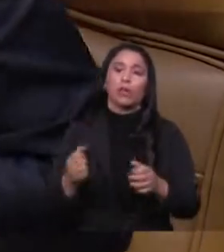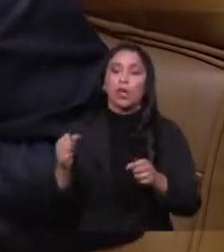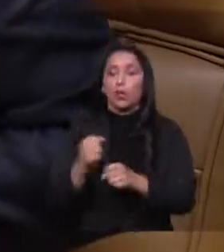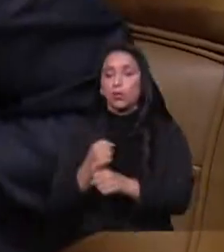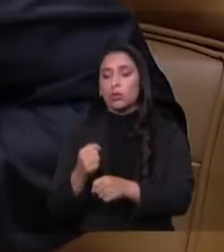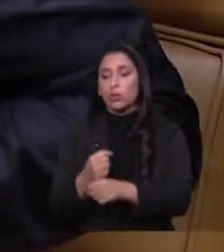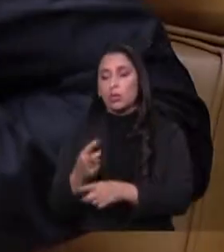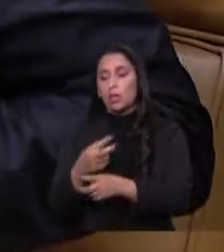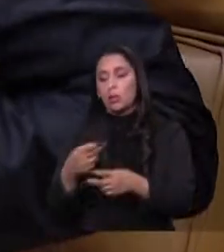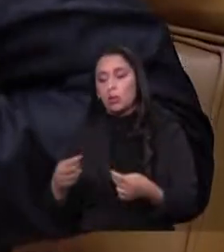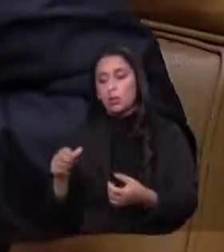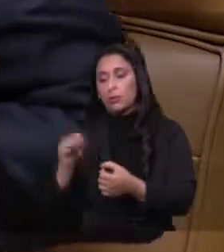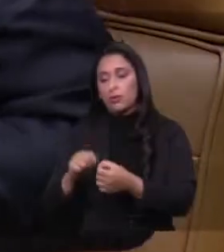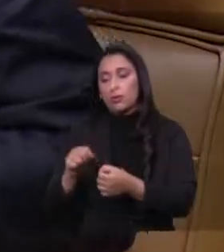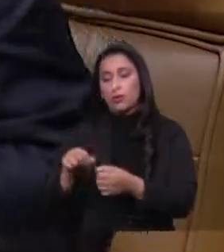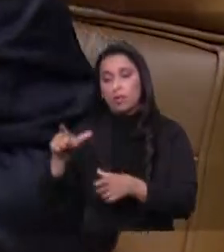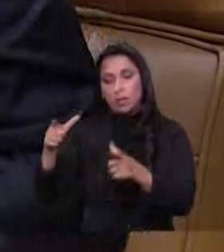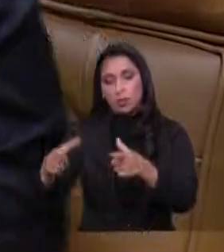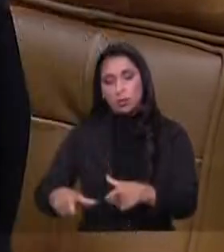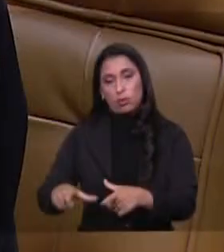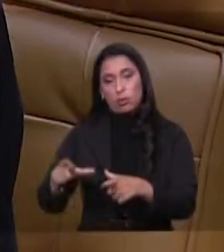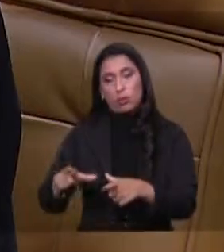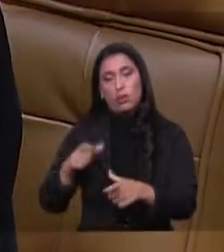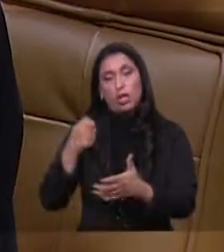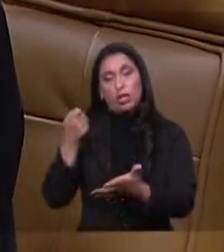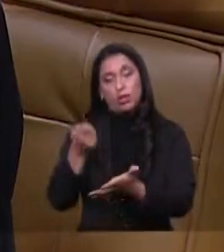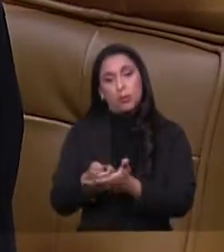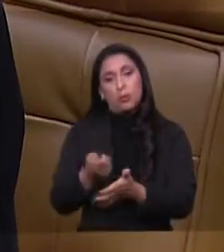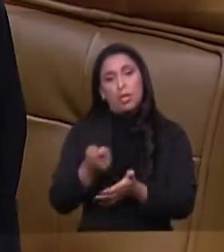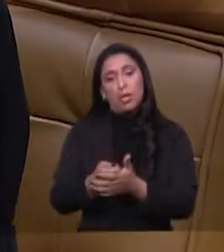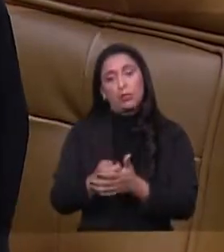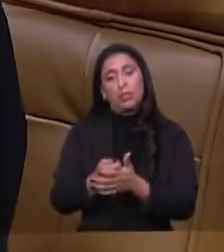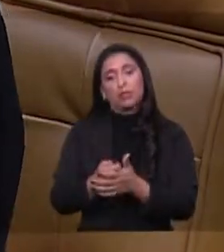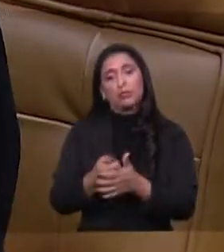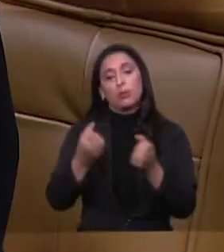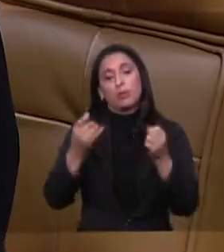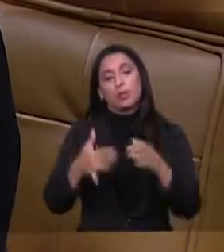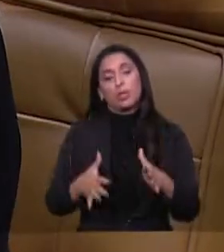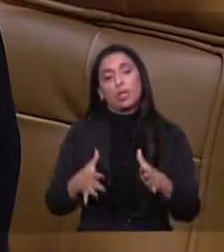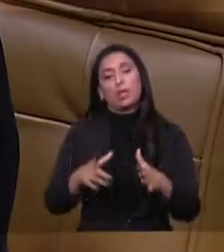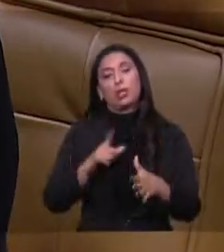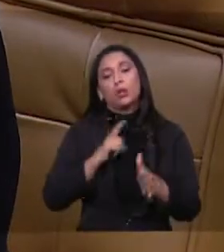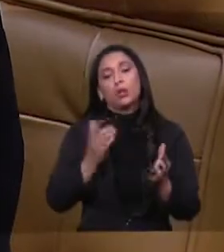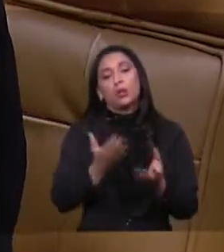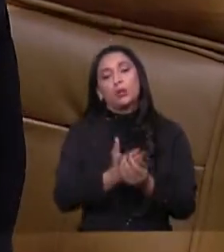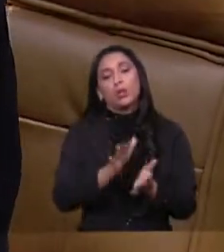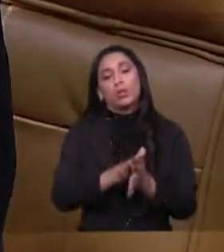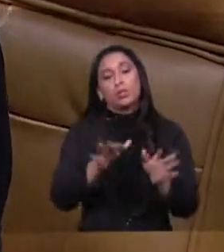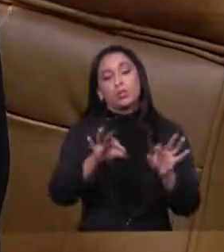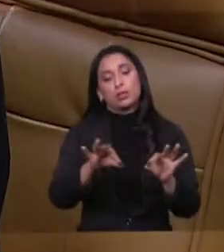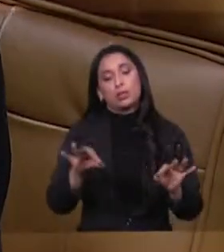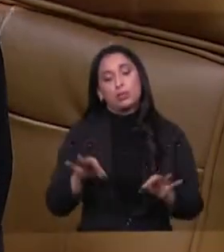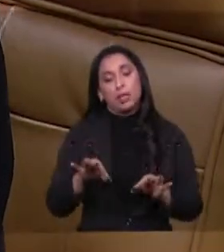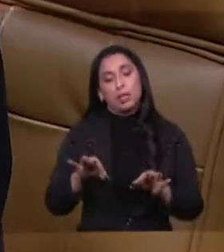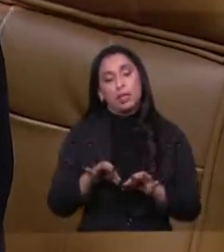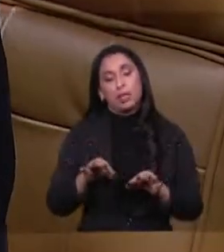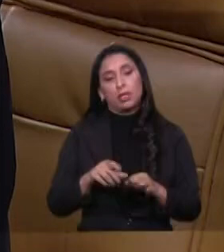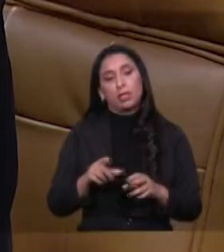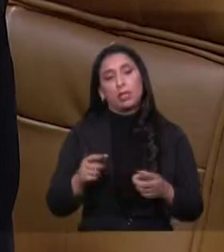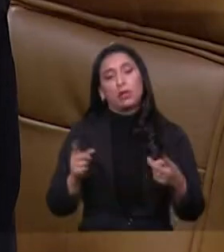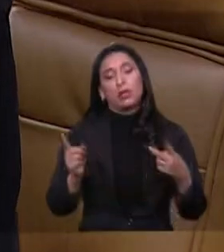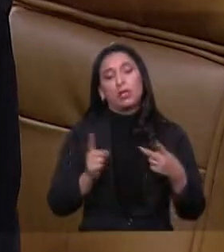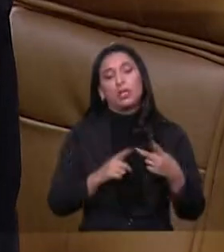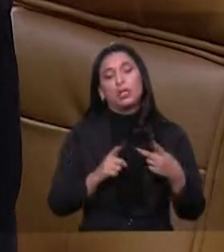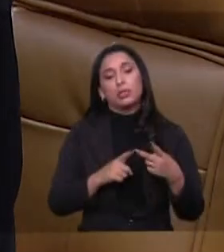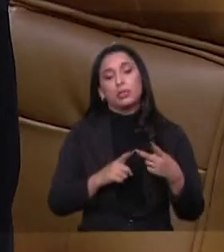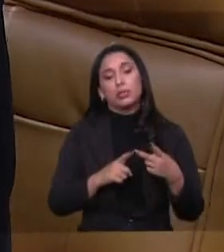erigidas durante a ocupação de boa-fé, cujo pagamento é definido e realizado no âmbito do próprio processo demarcatório. E uma